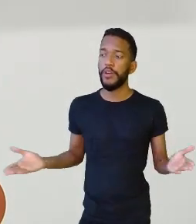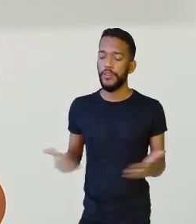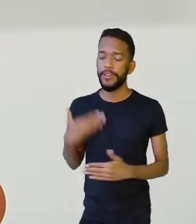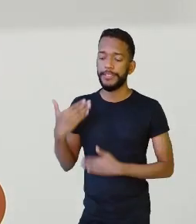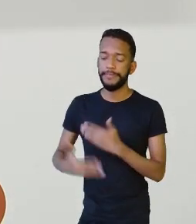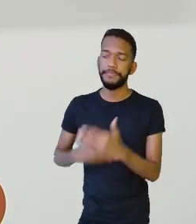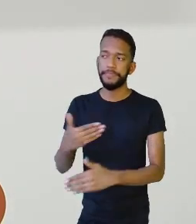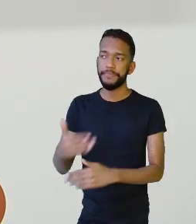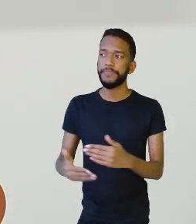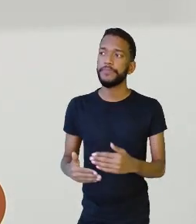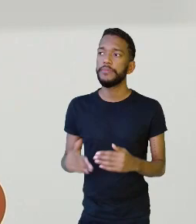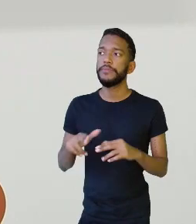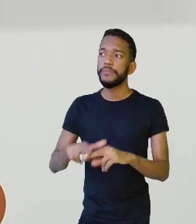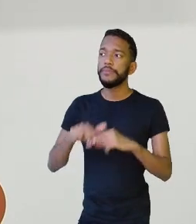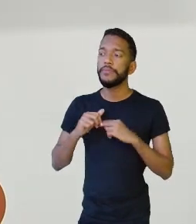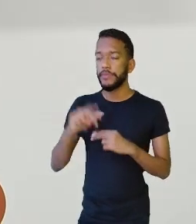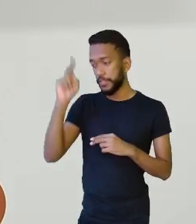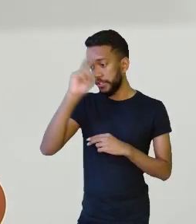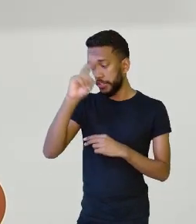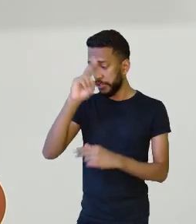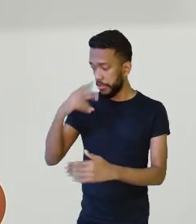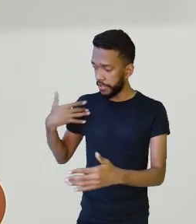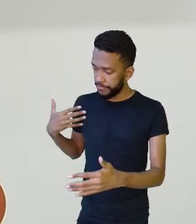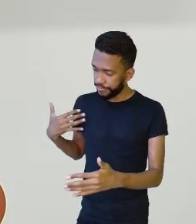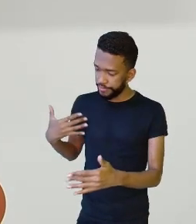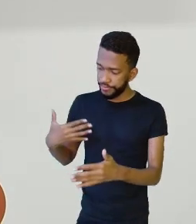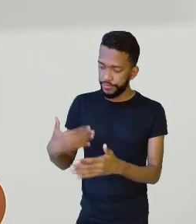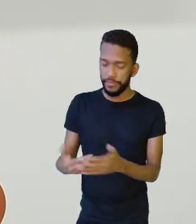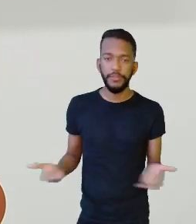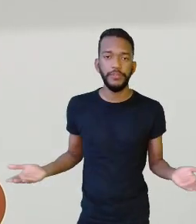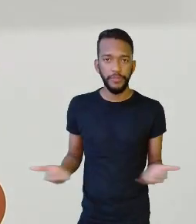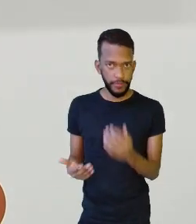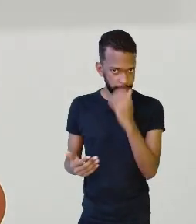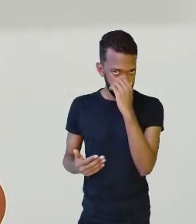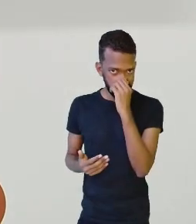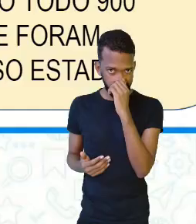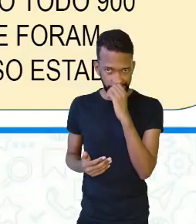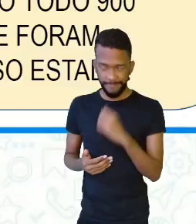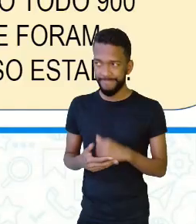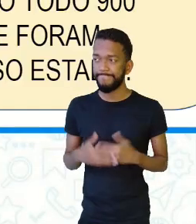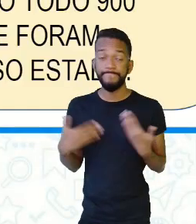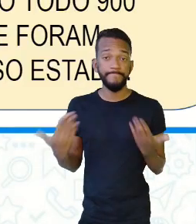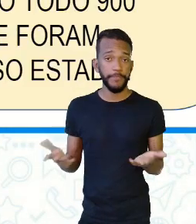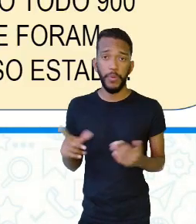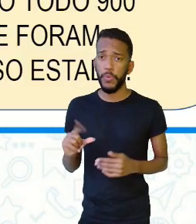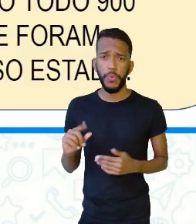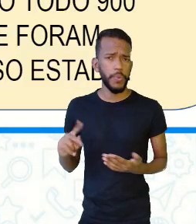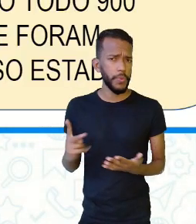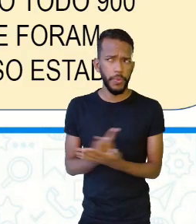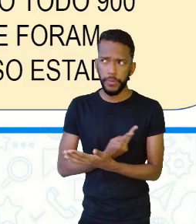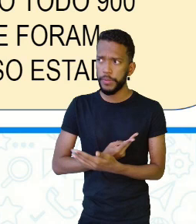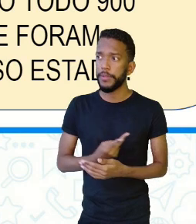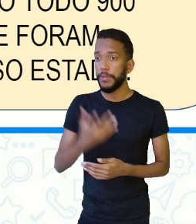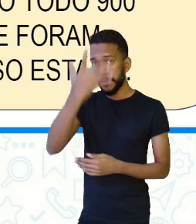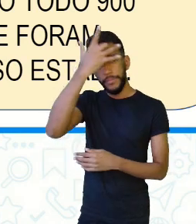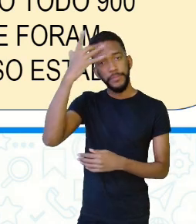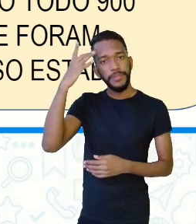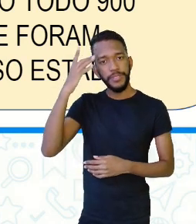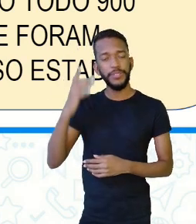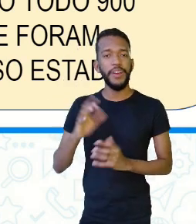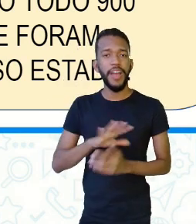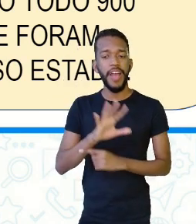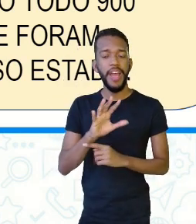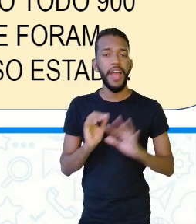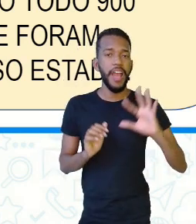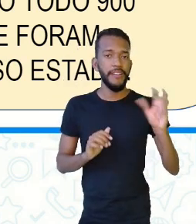viagem através da história. Nós estamos historiando hoje. Então, o que acontece? Os africanos foram trazidos a